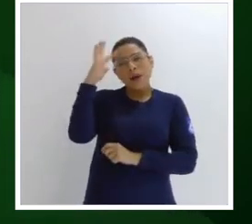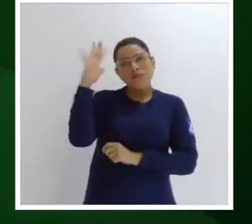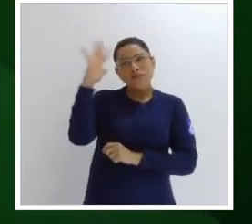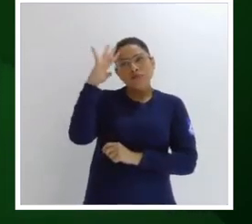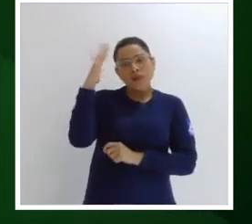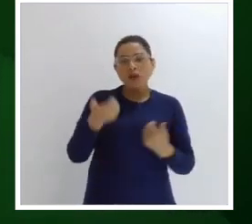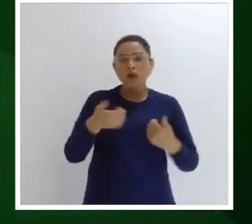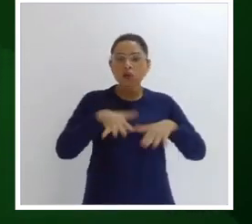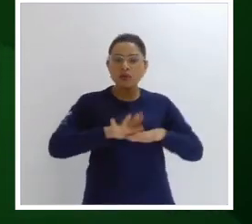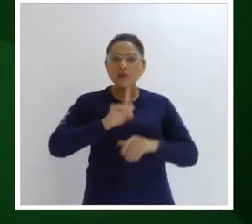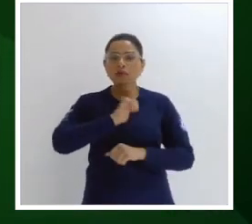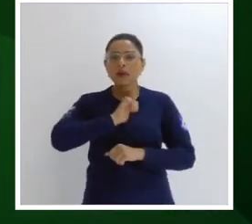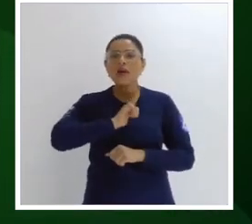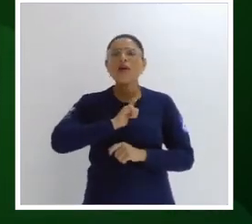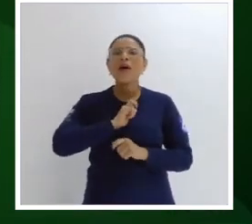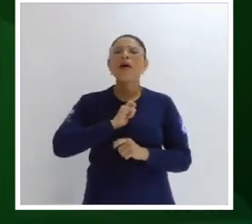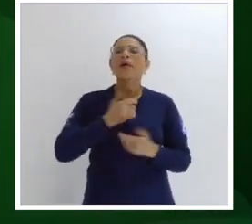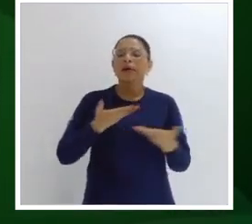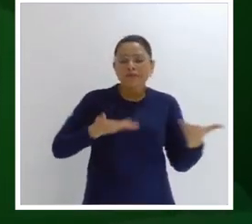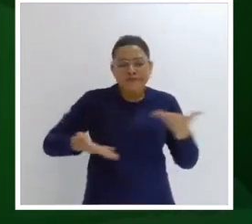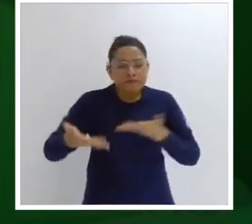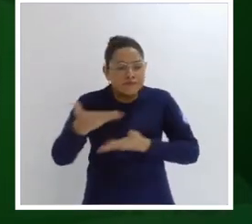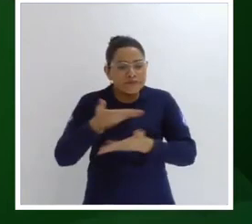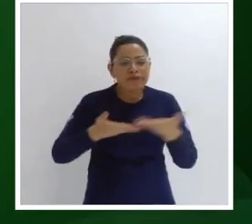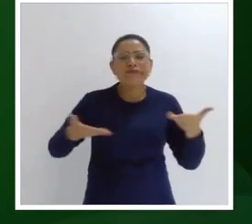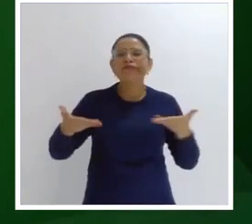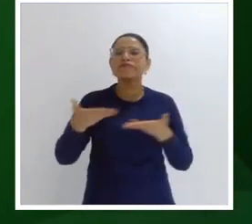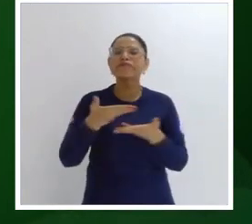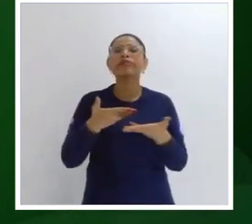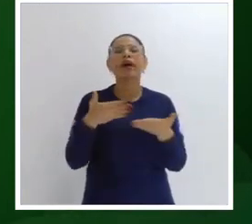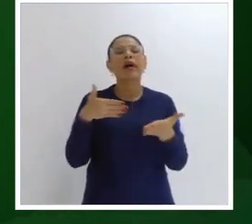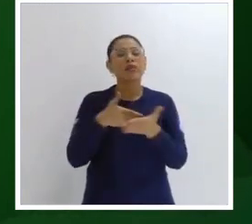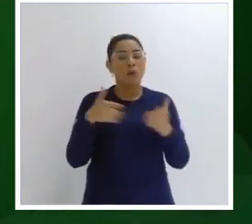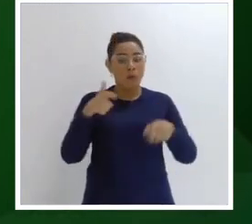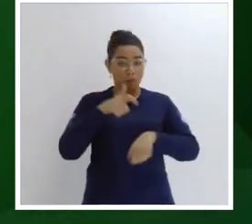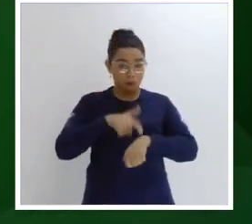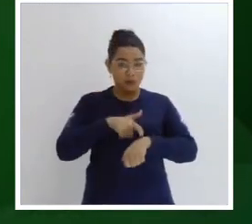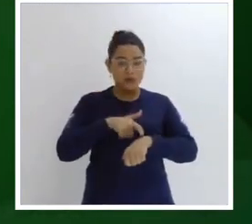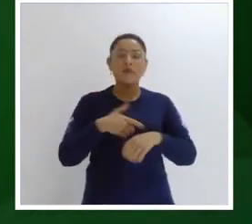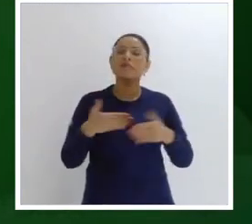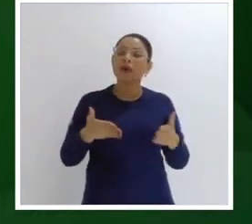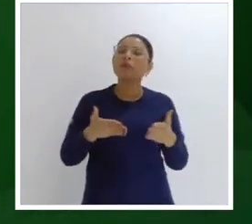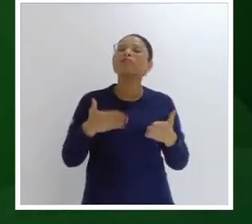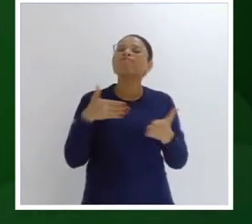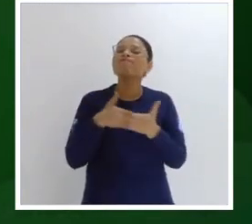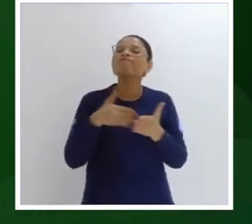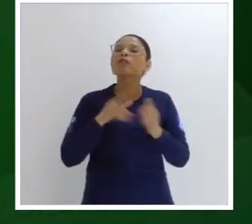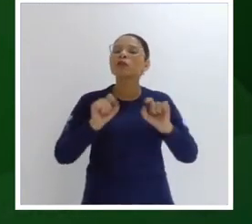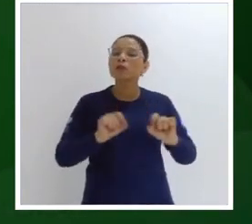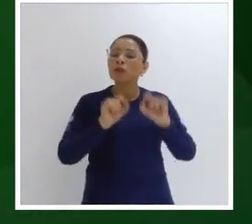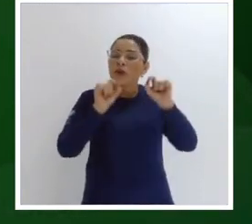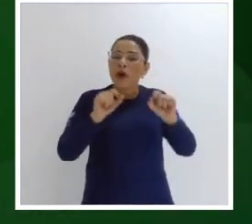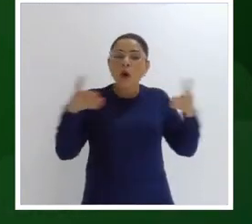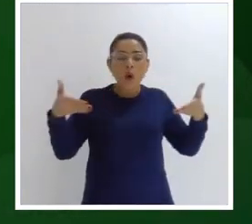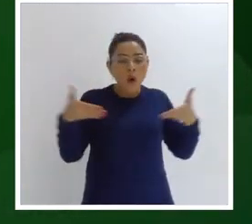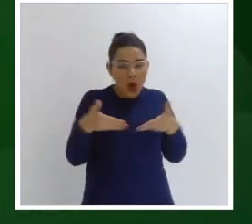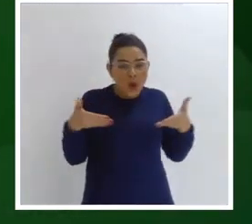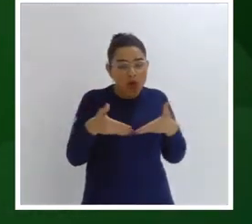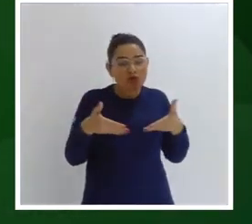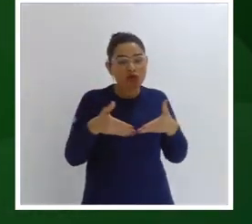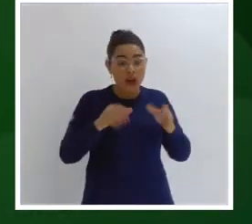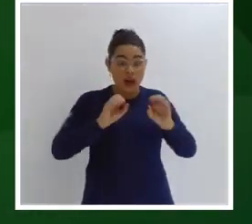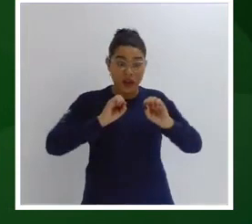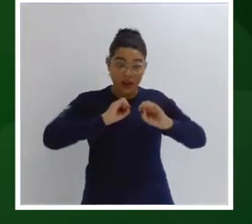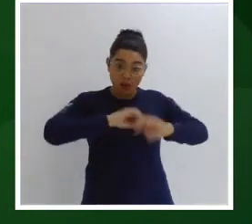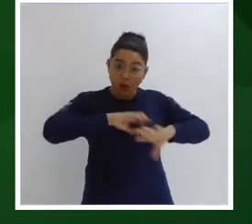e que a gente permeia hiper passa até agora então paradigma Educacional atual é o que é